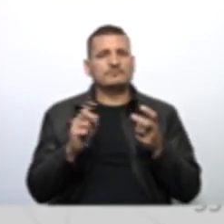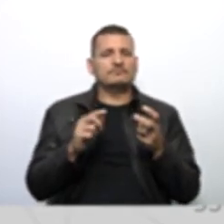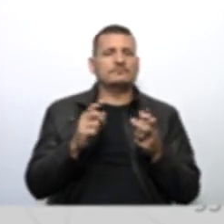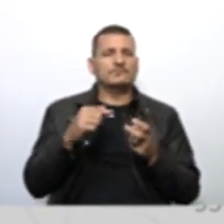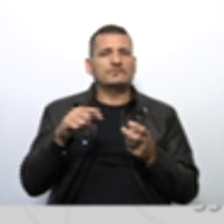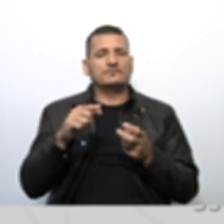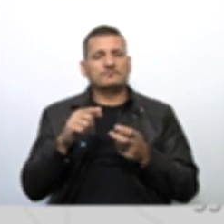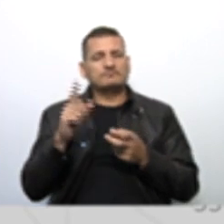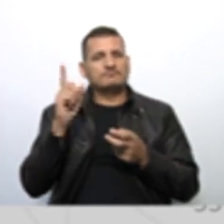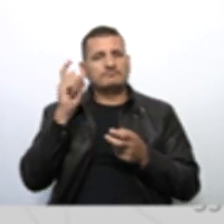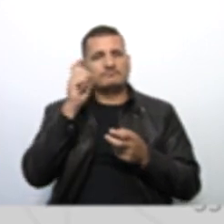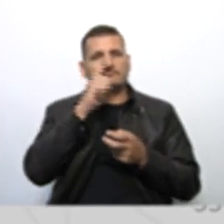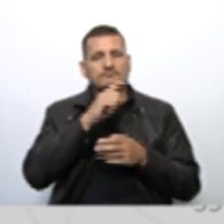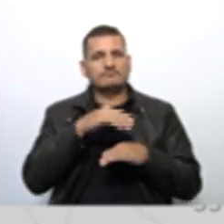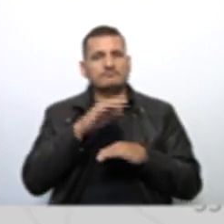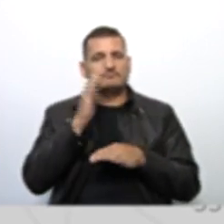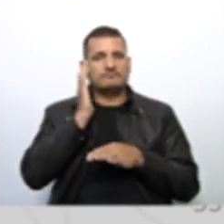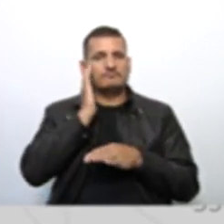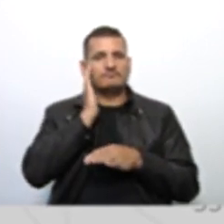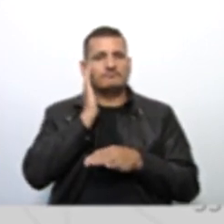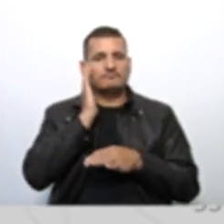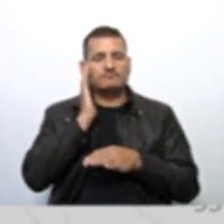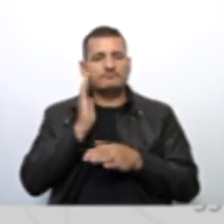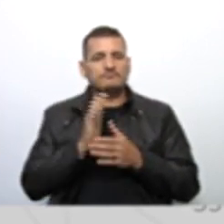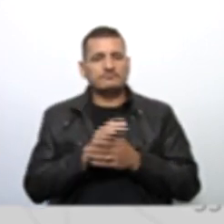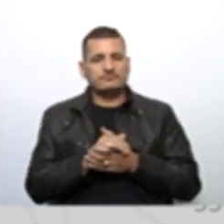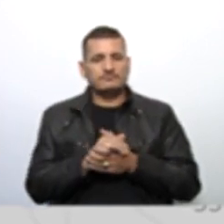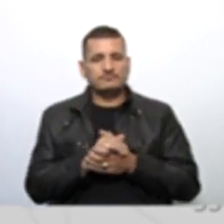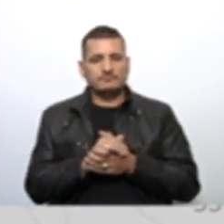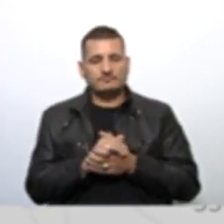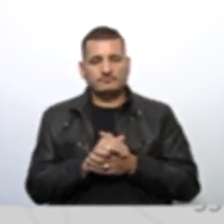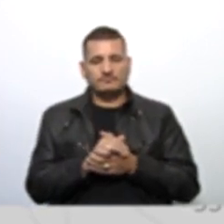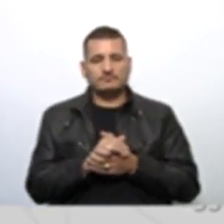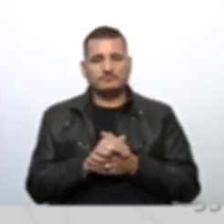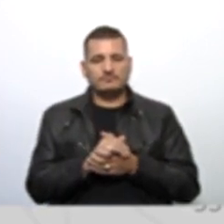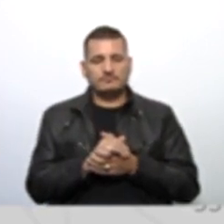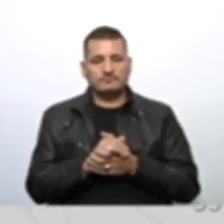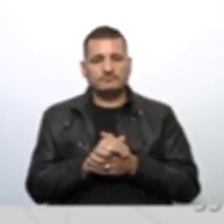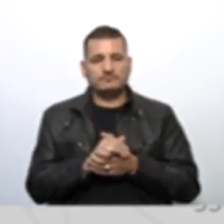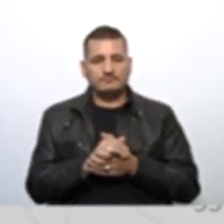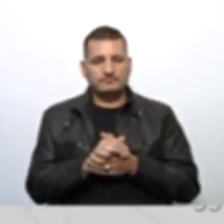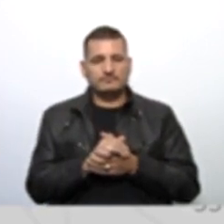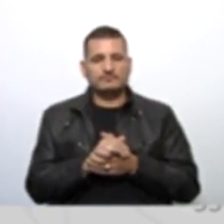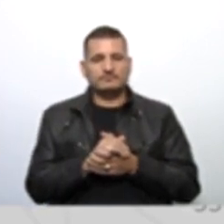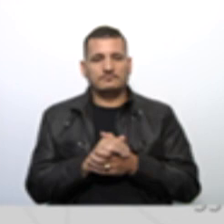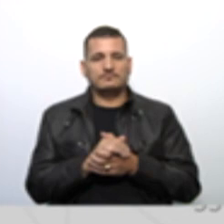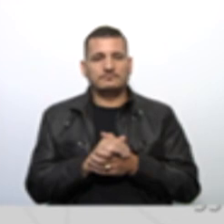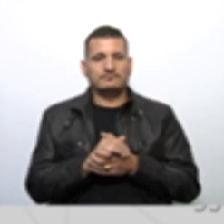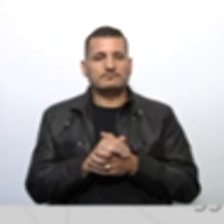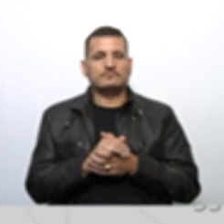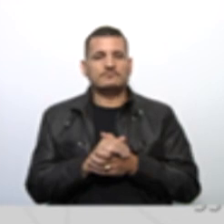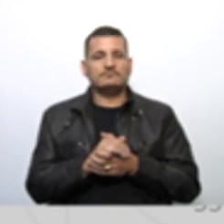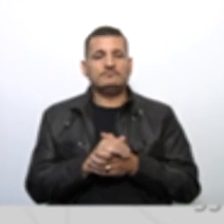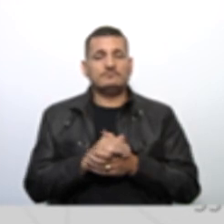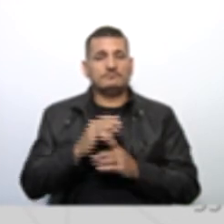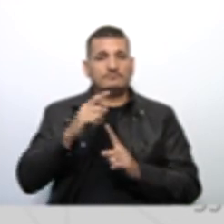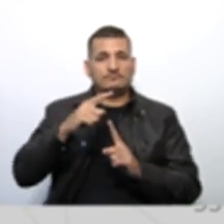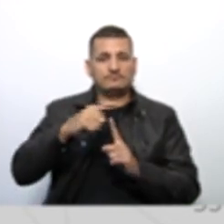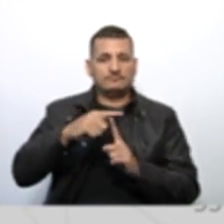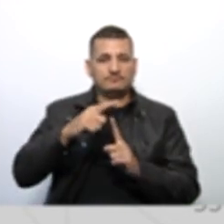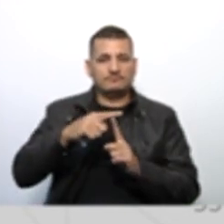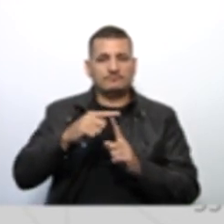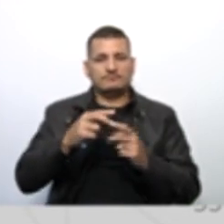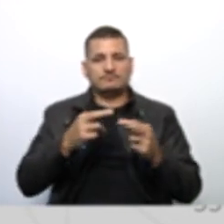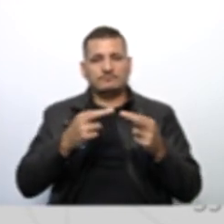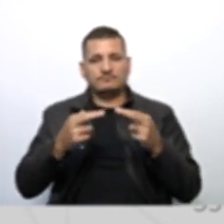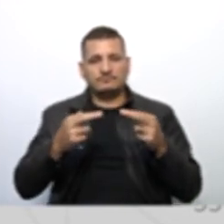maior dificuldade em compreender, e isso já foi proposital. Vamos ler a questão. É uma topologia de